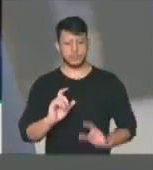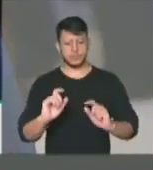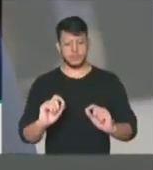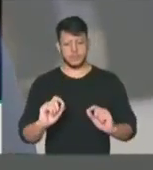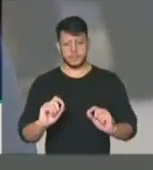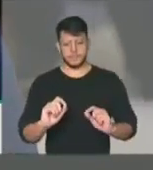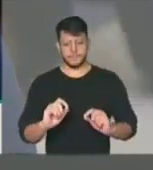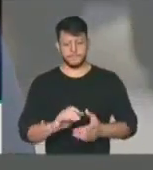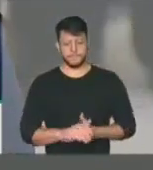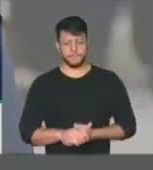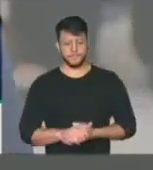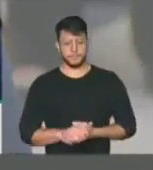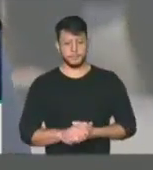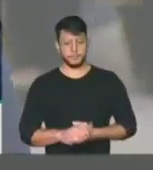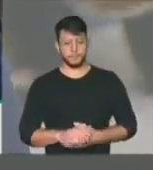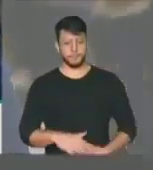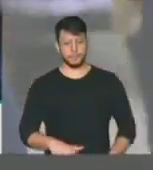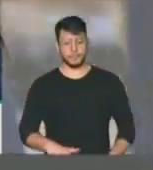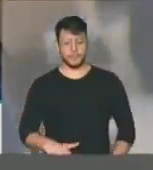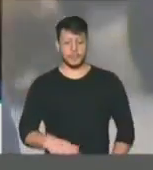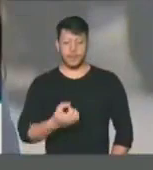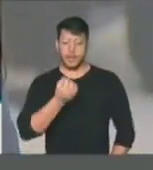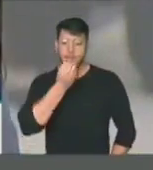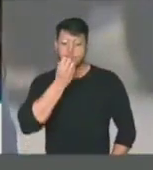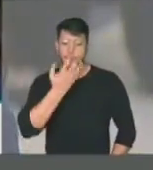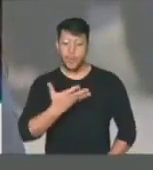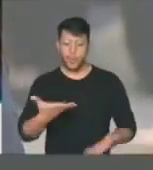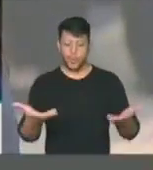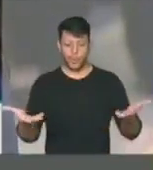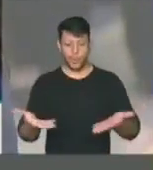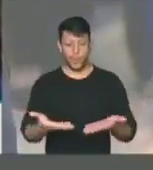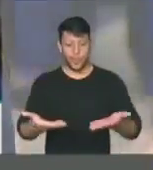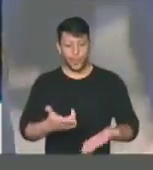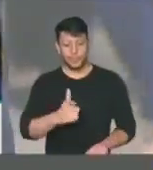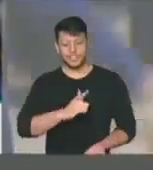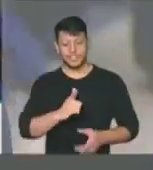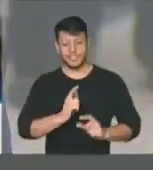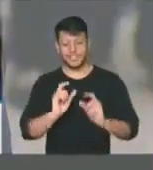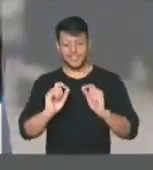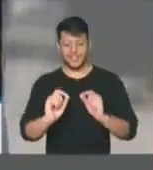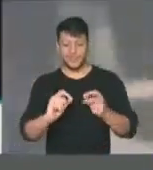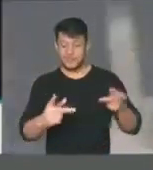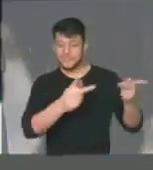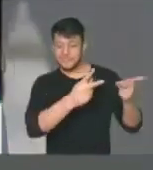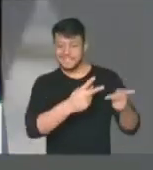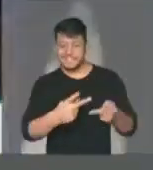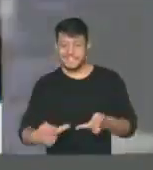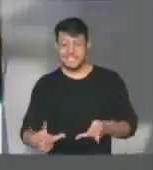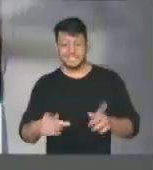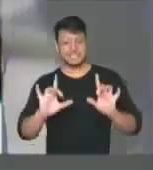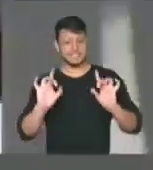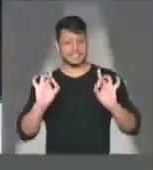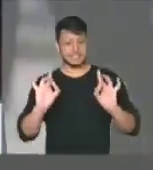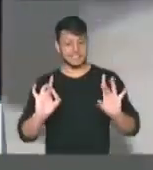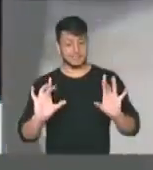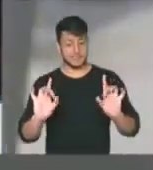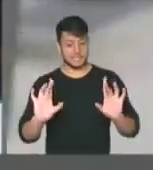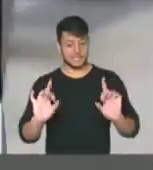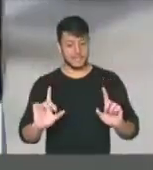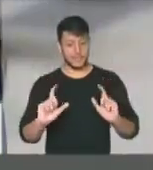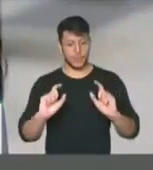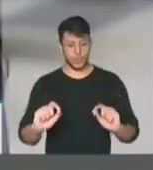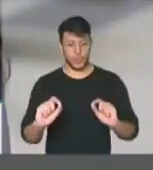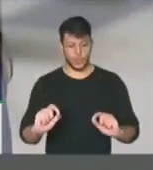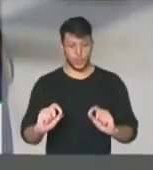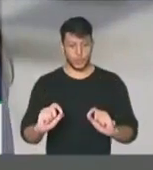satisfação, deputado Ottoni, estar nesta tarde recebendo da nossa Câmara Legislativa, nosso Congresso Nacional,